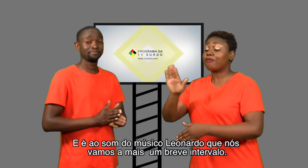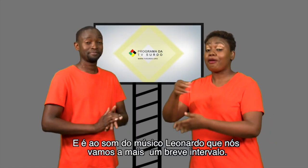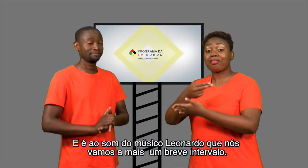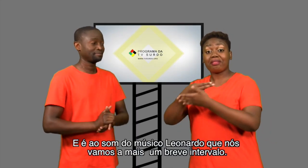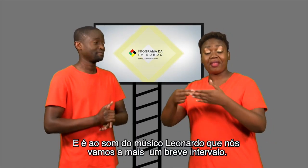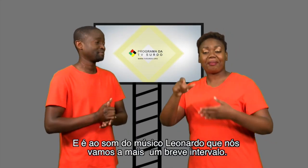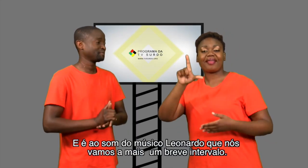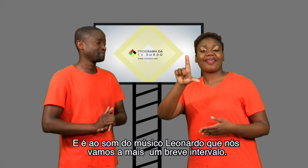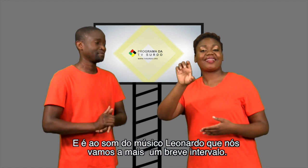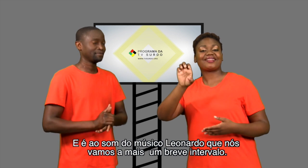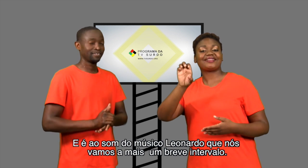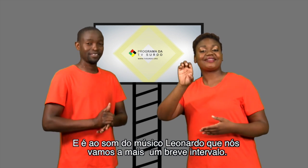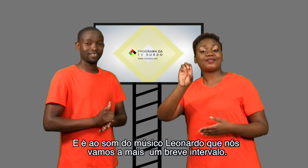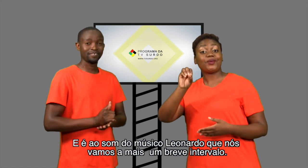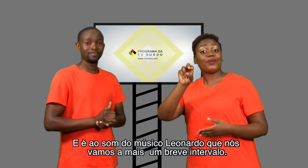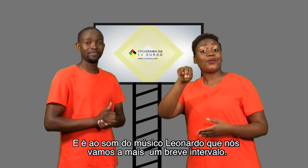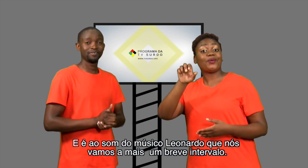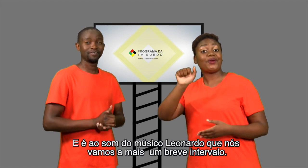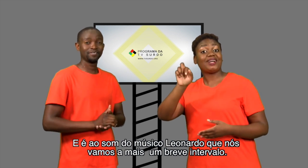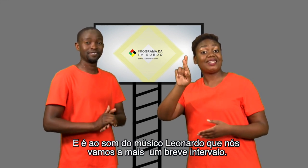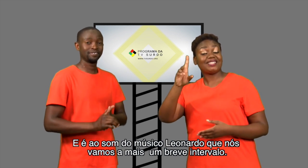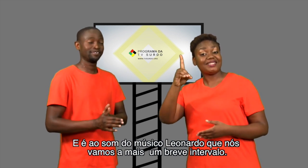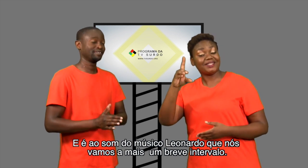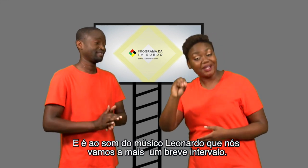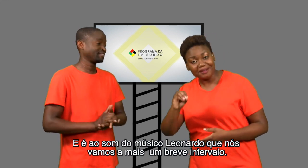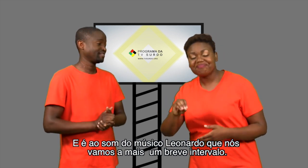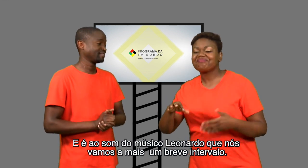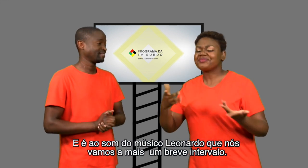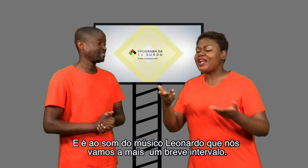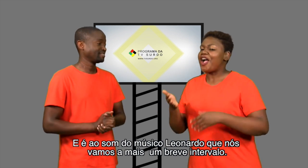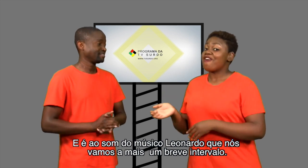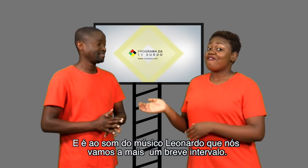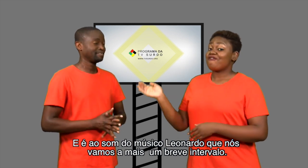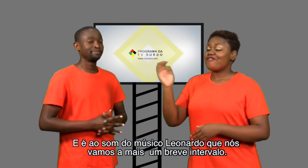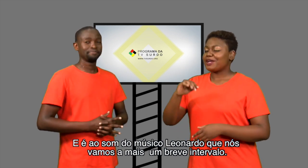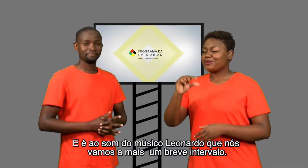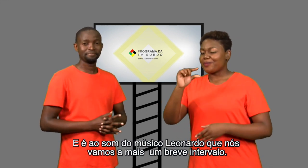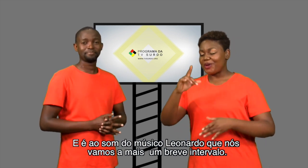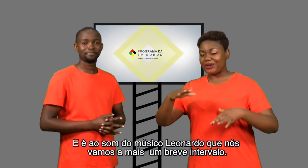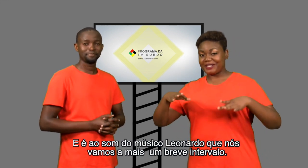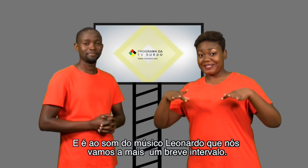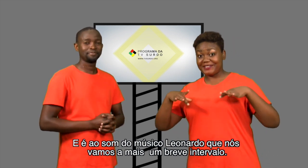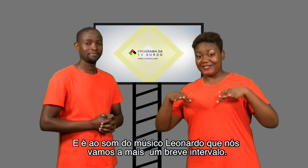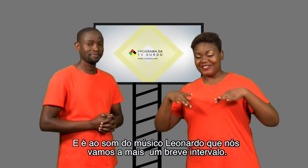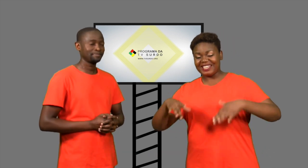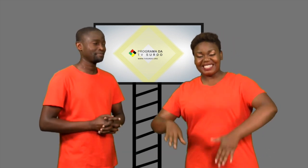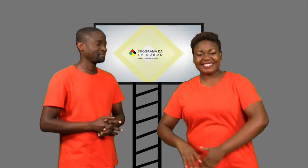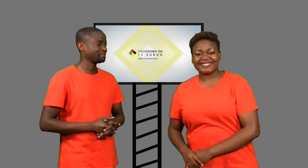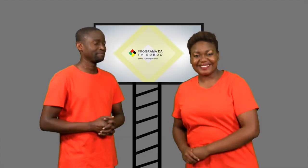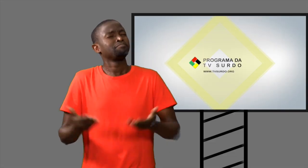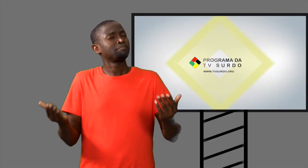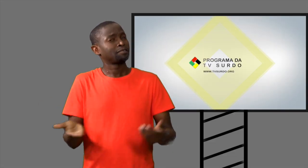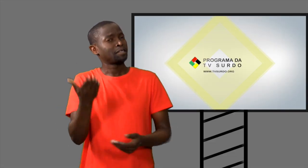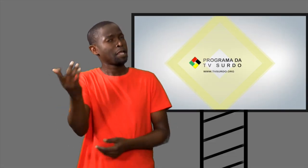E é o som do músico Leonardo que vamos a mais um breve intervalo.